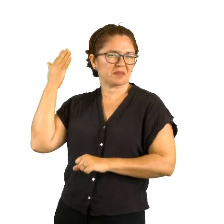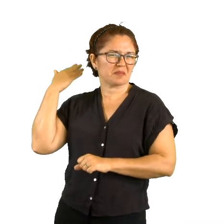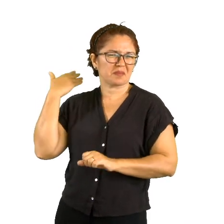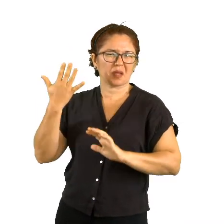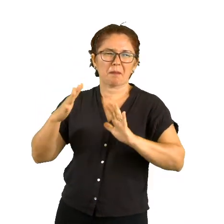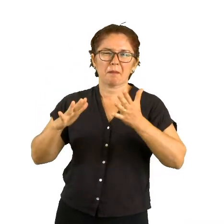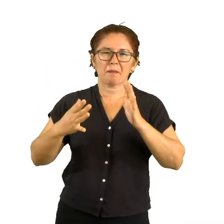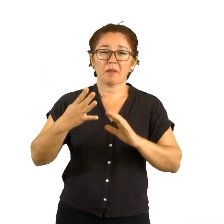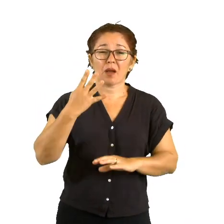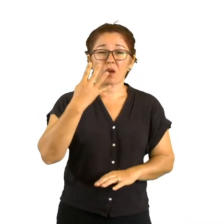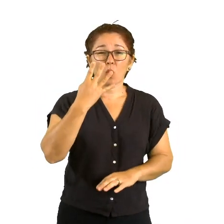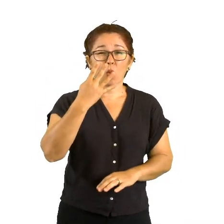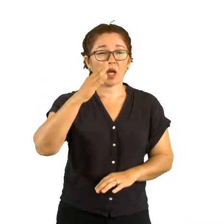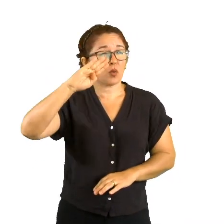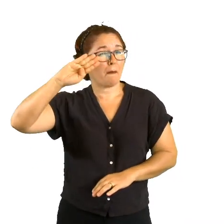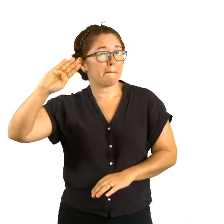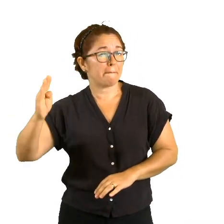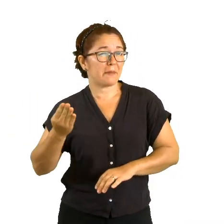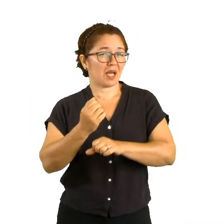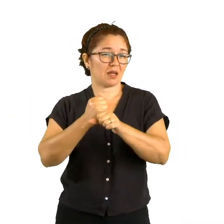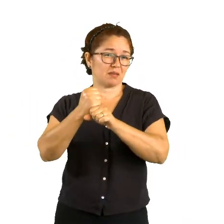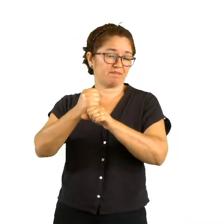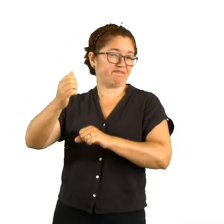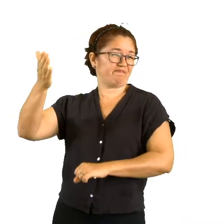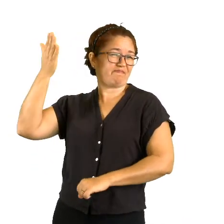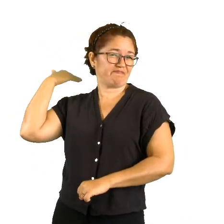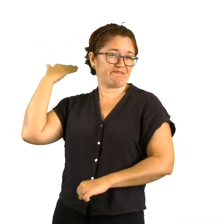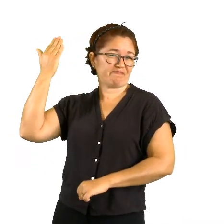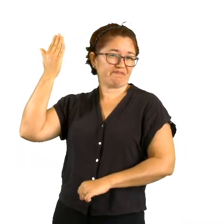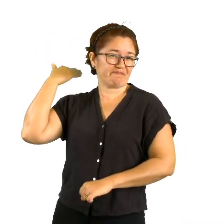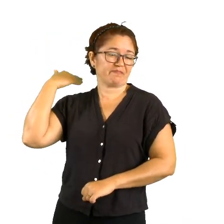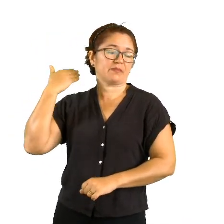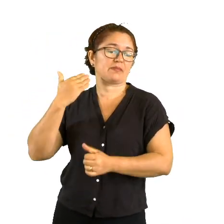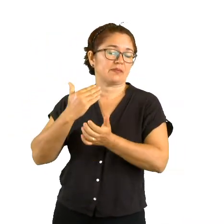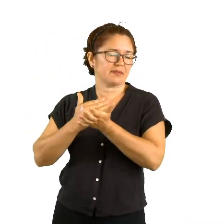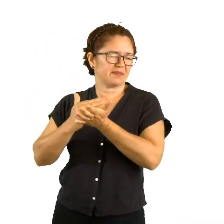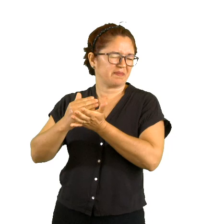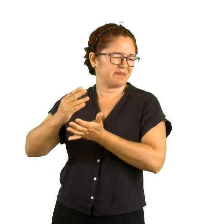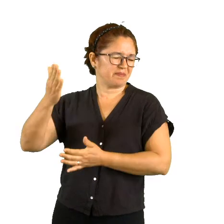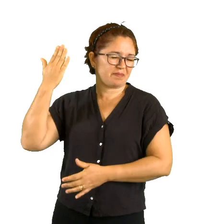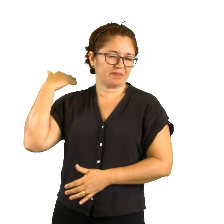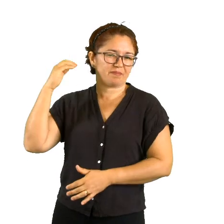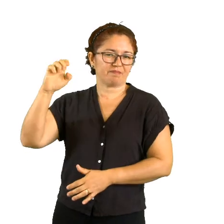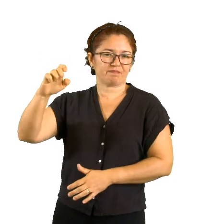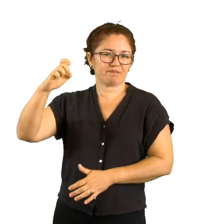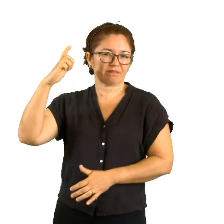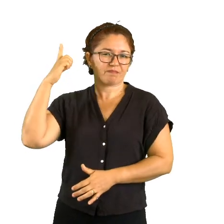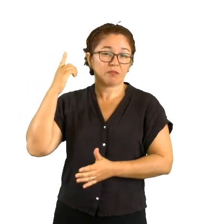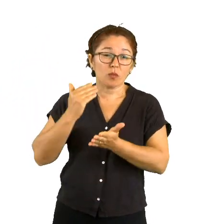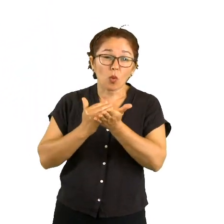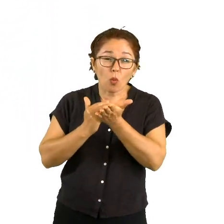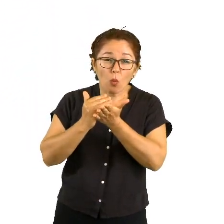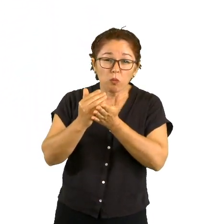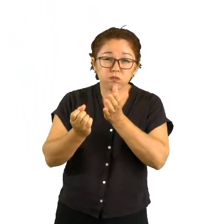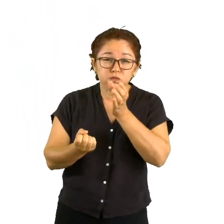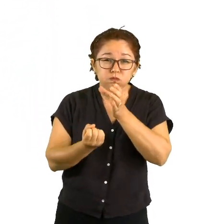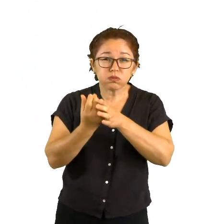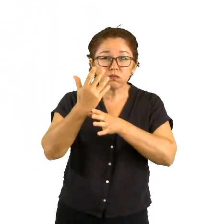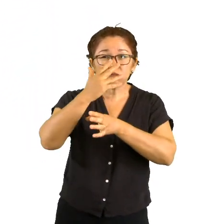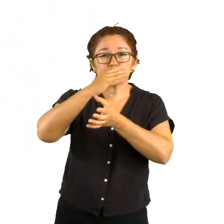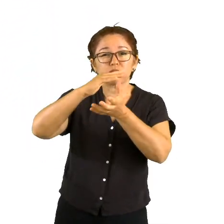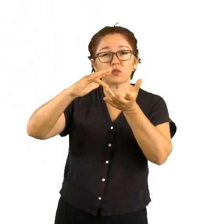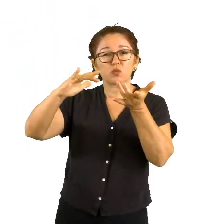4 bilhões de anos atrás, isso lá no começo do universo. Como nós